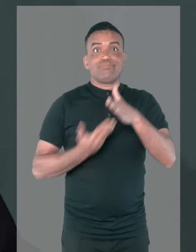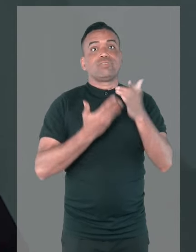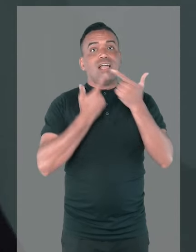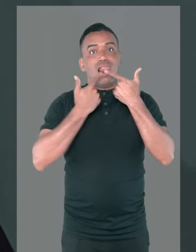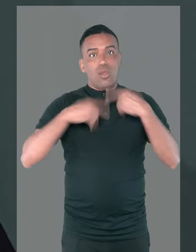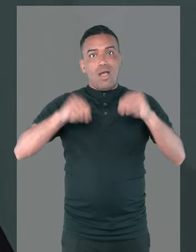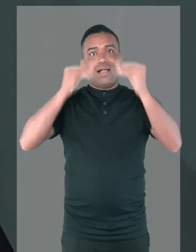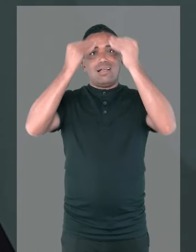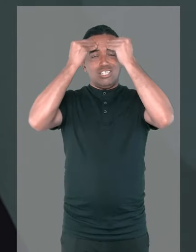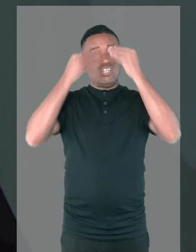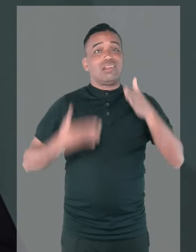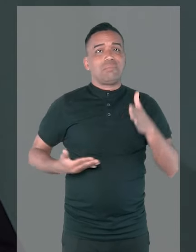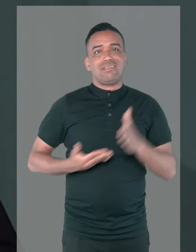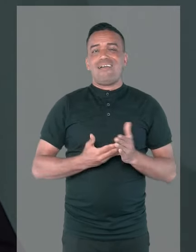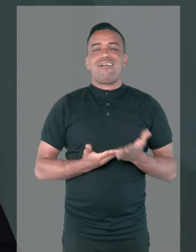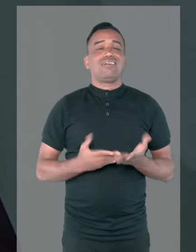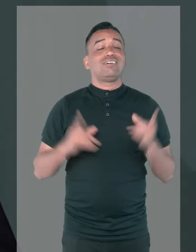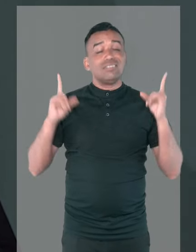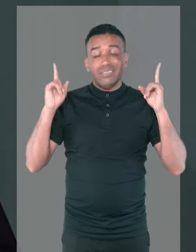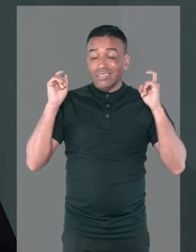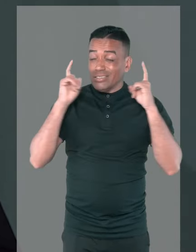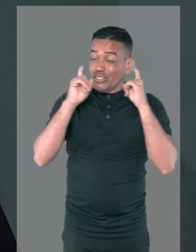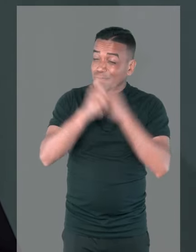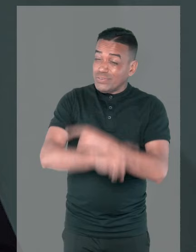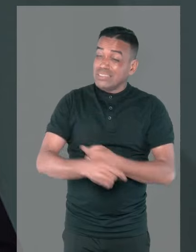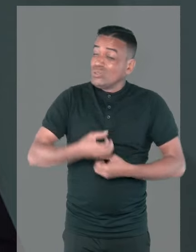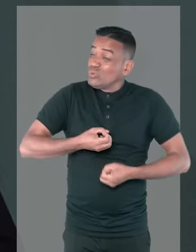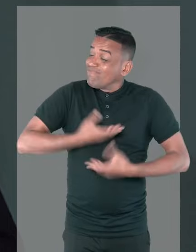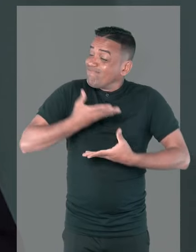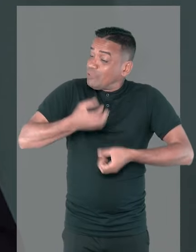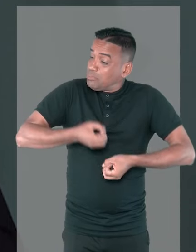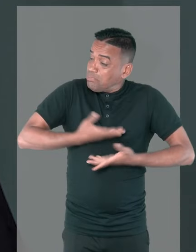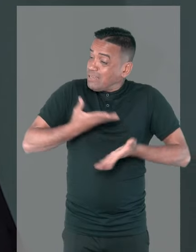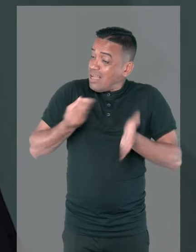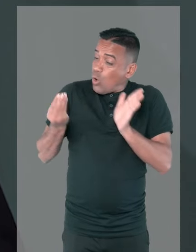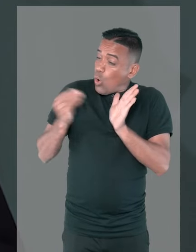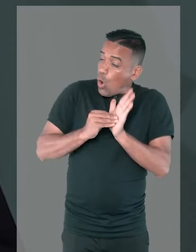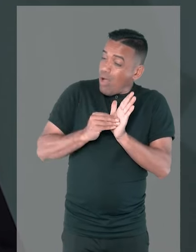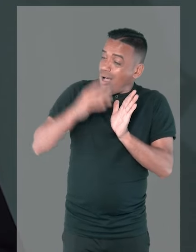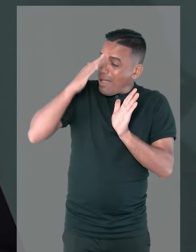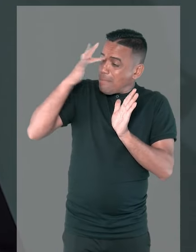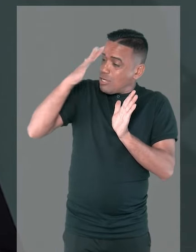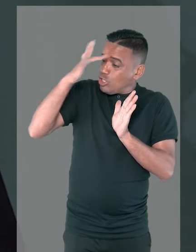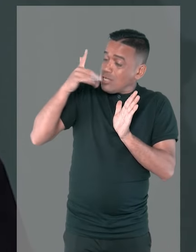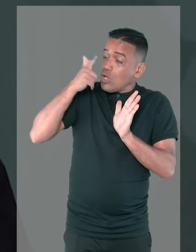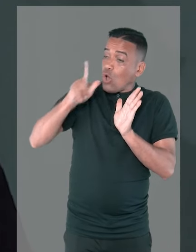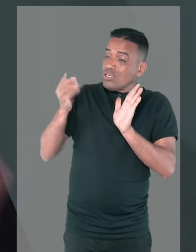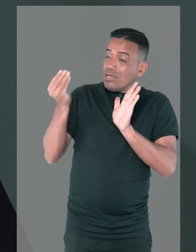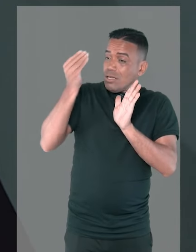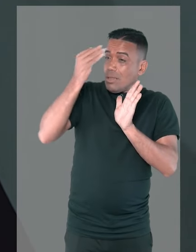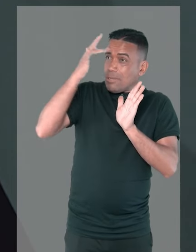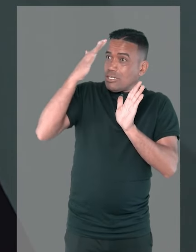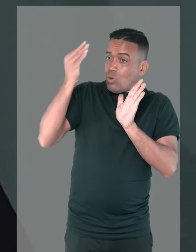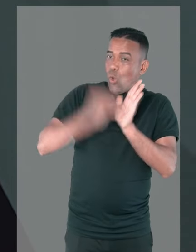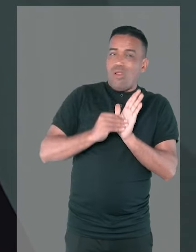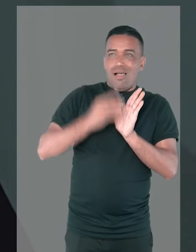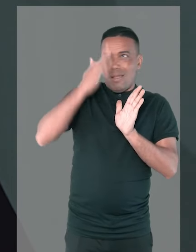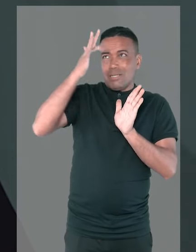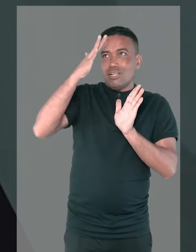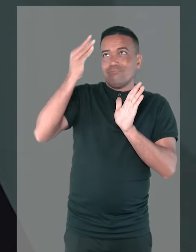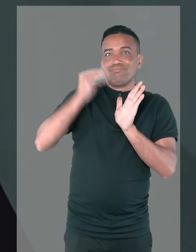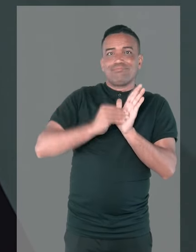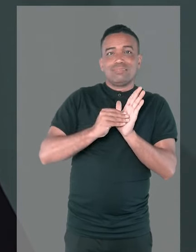e como é tão difícil dizer aquilo que você imagina, porque imaginar